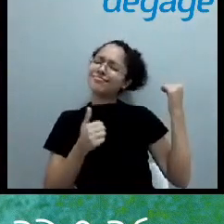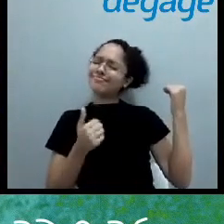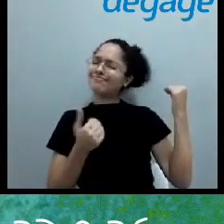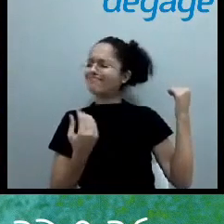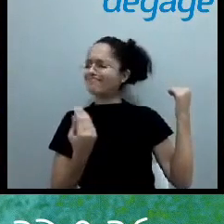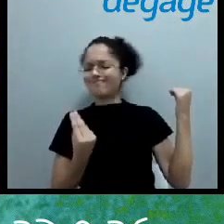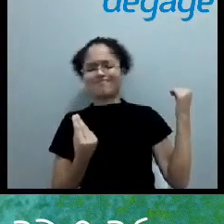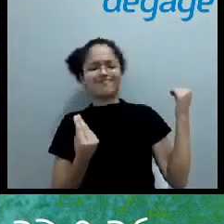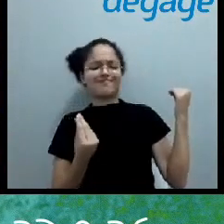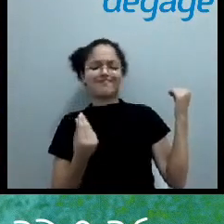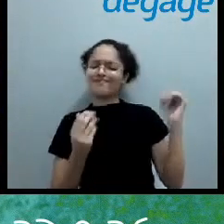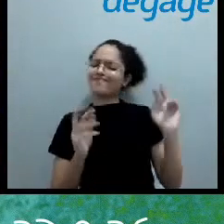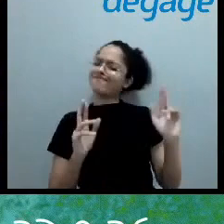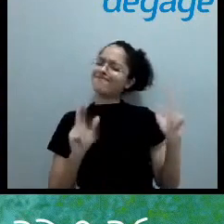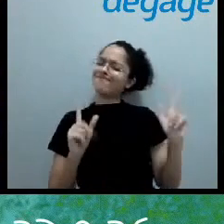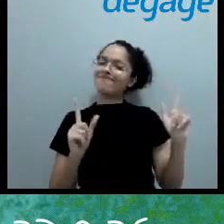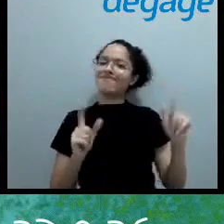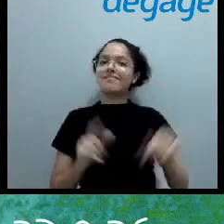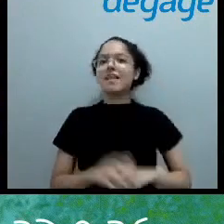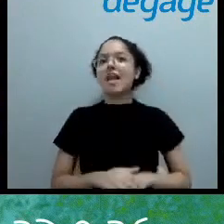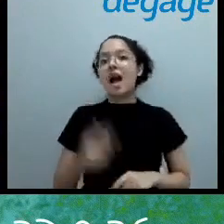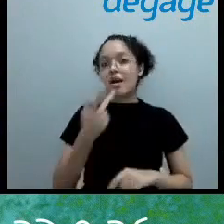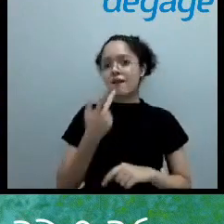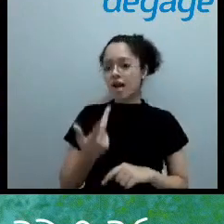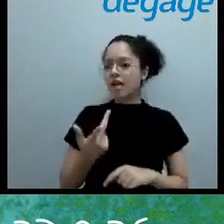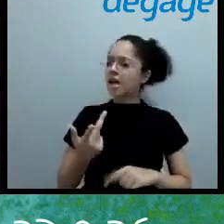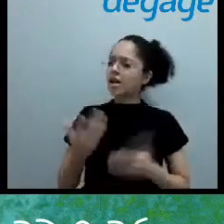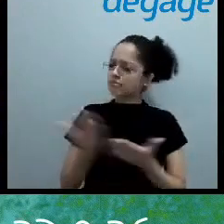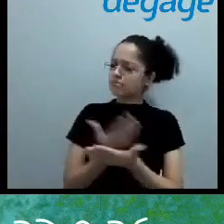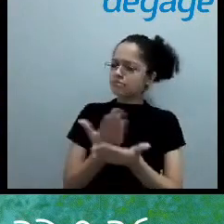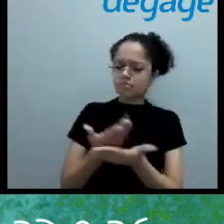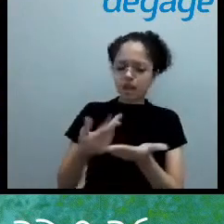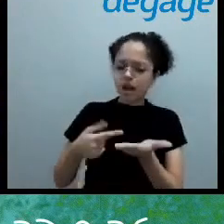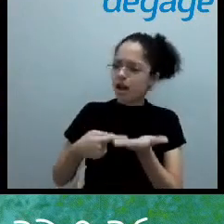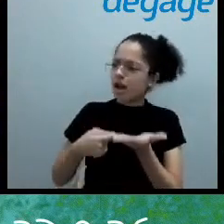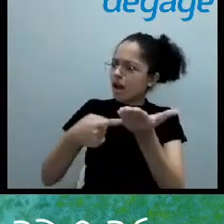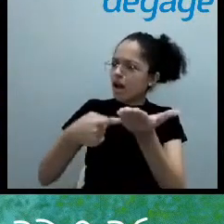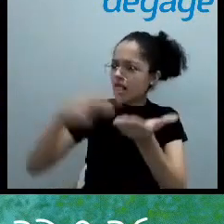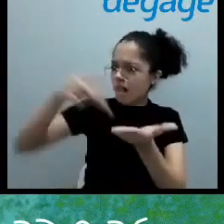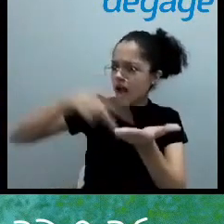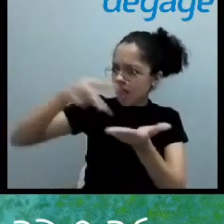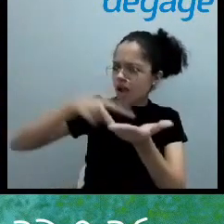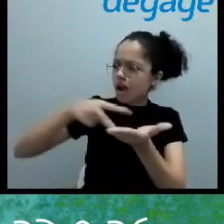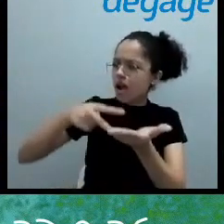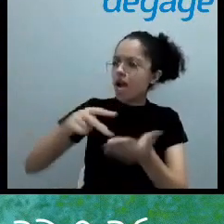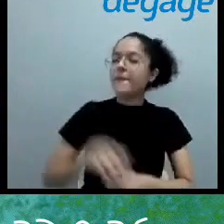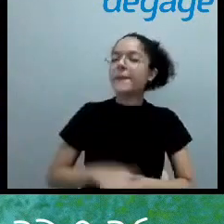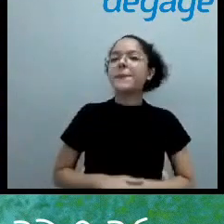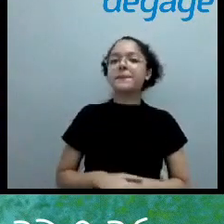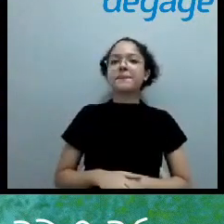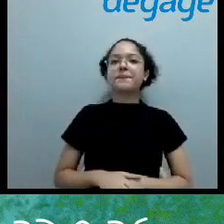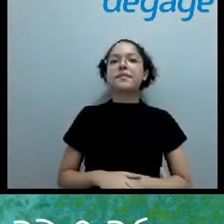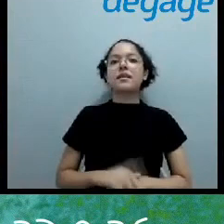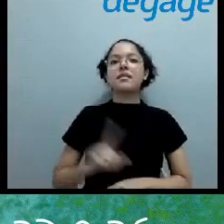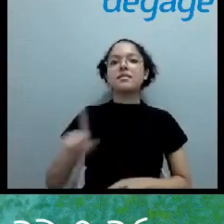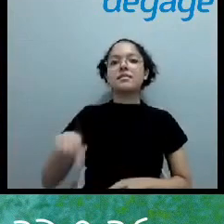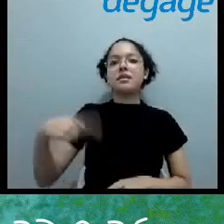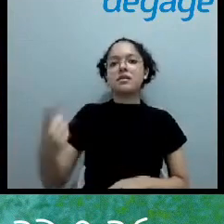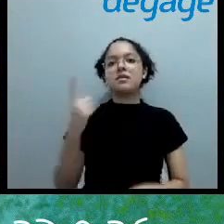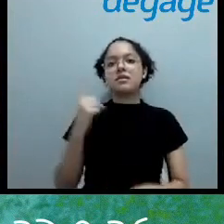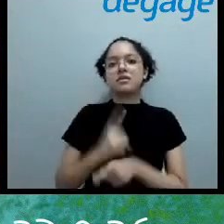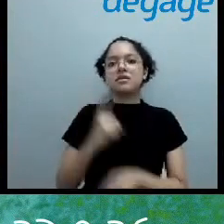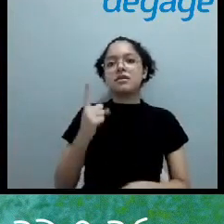vai ver, vamos despretensiosamente, não é obrigação. Vamos deixar esse livro circular." Aí no próximo encontro ela chegou para